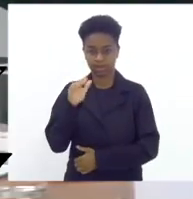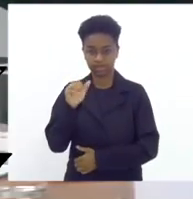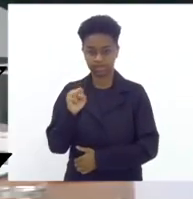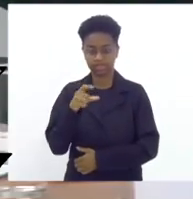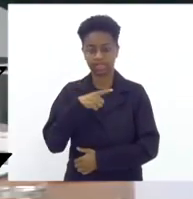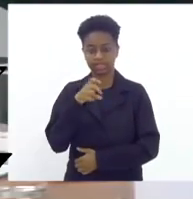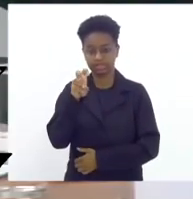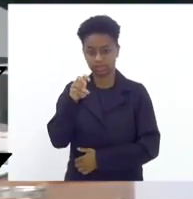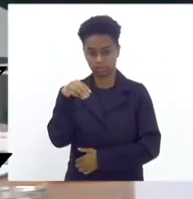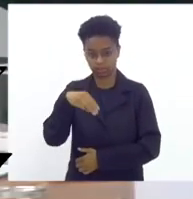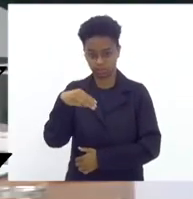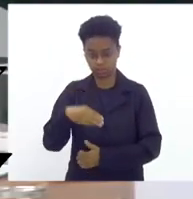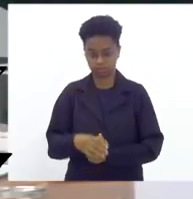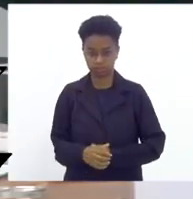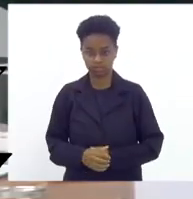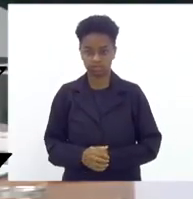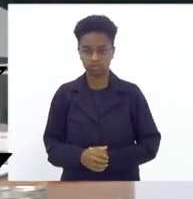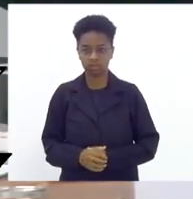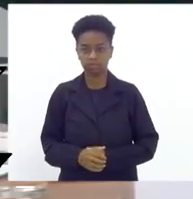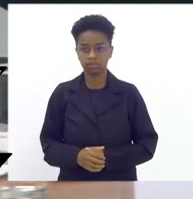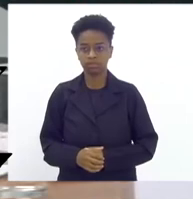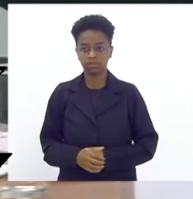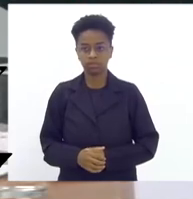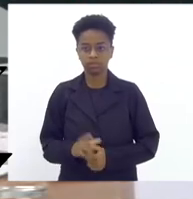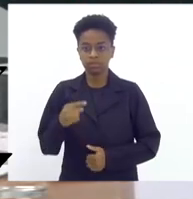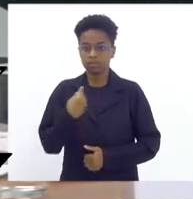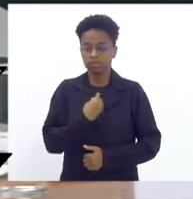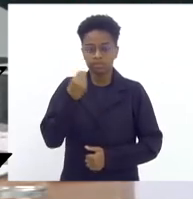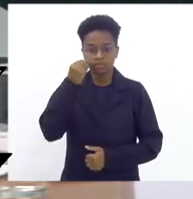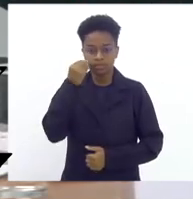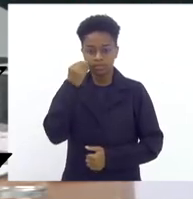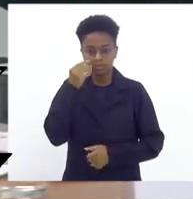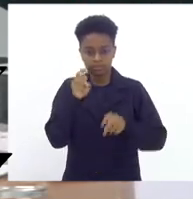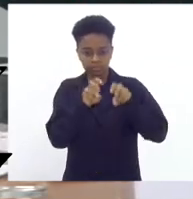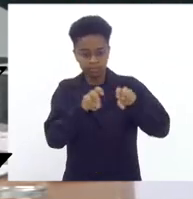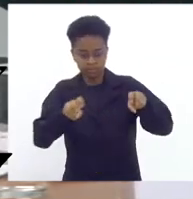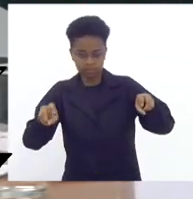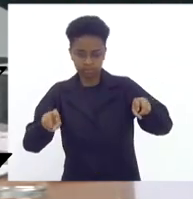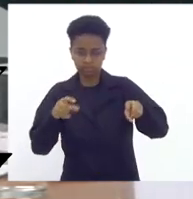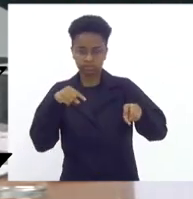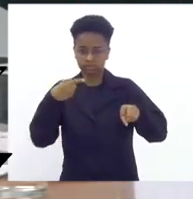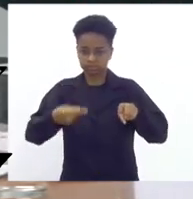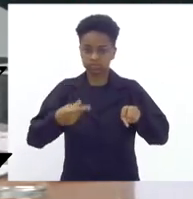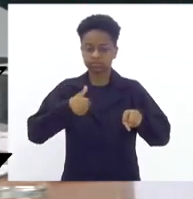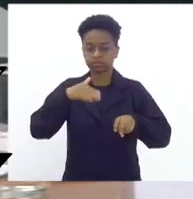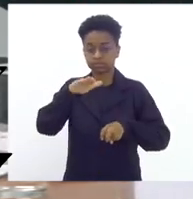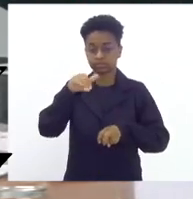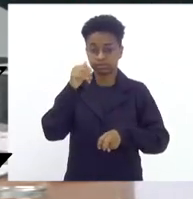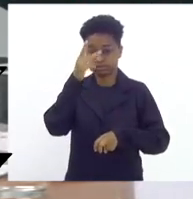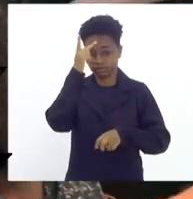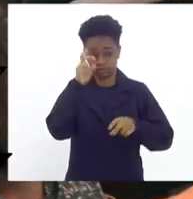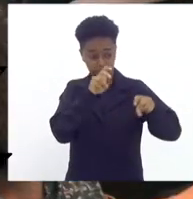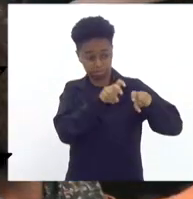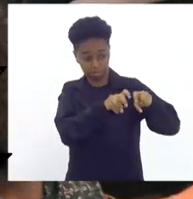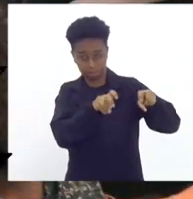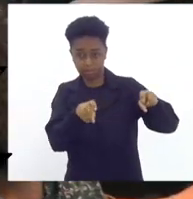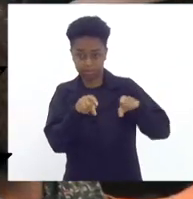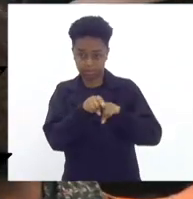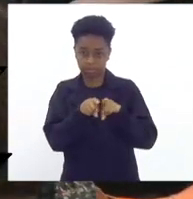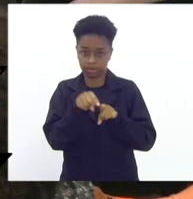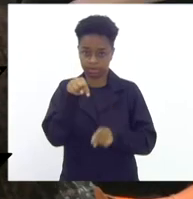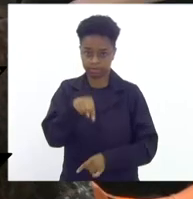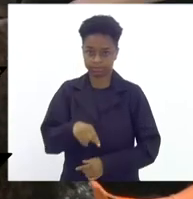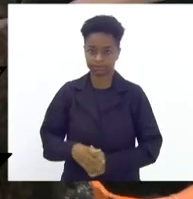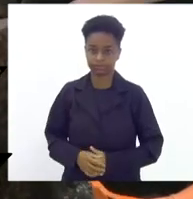minutos para a gente tentar ir compondo aqui então depois eu vou chamar e saudações elas sentam aqui só